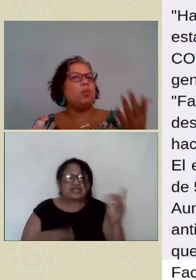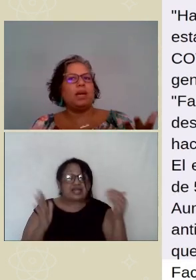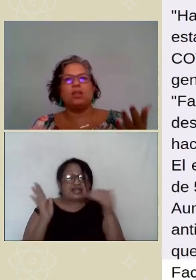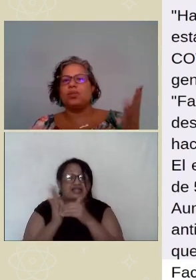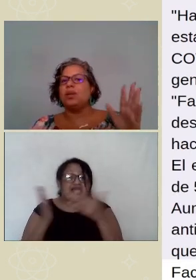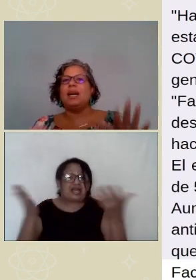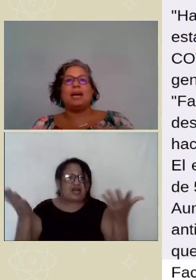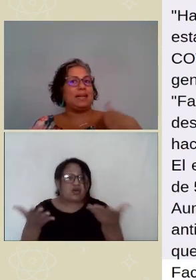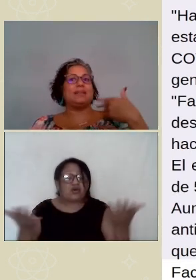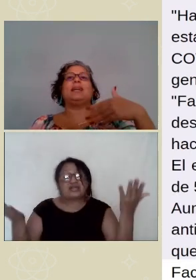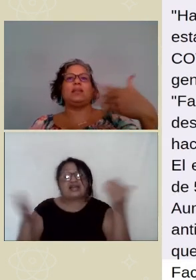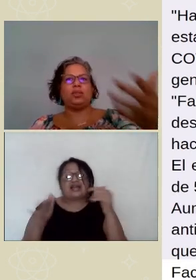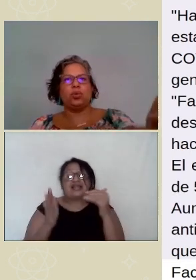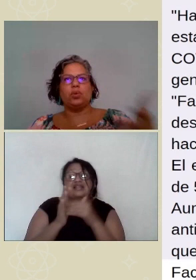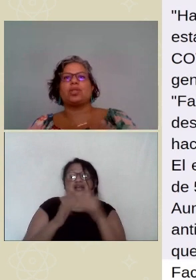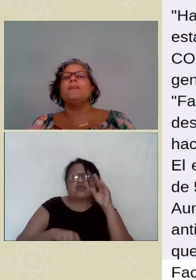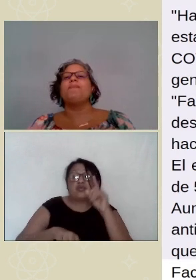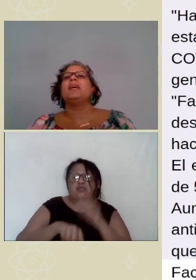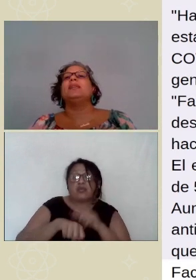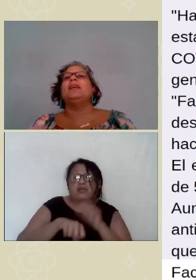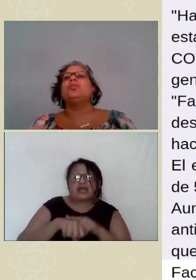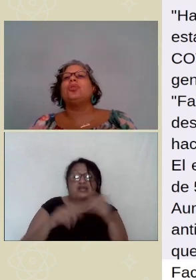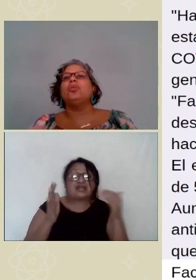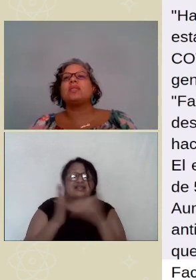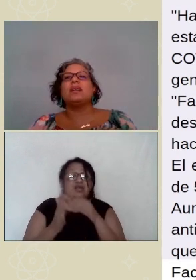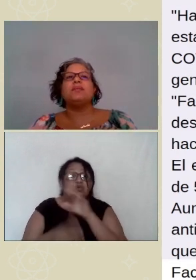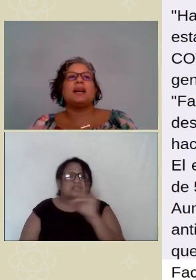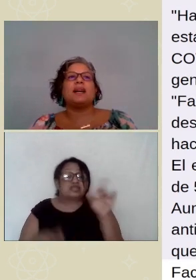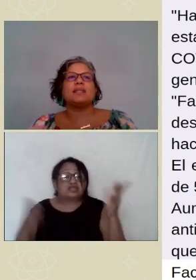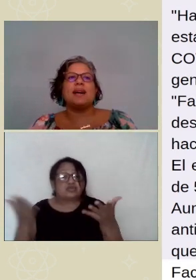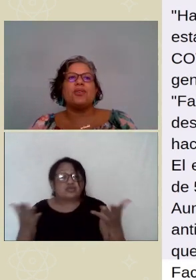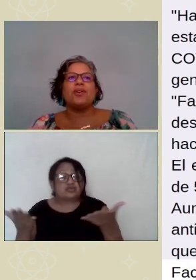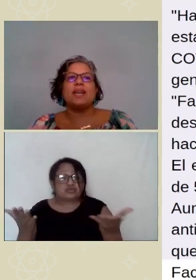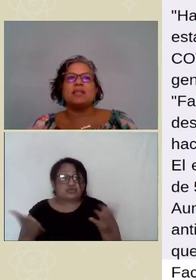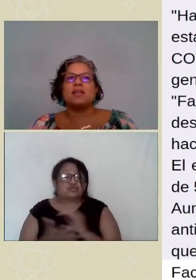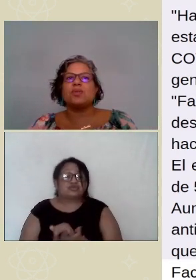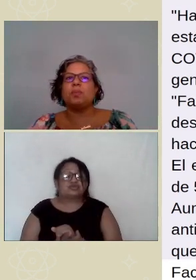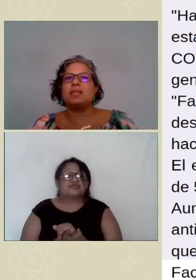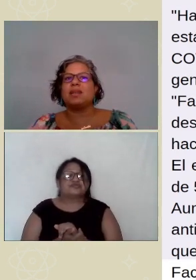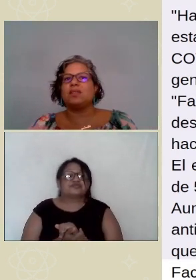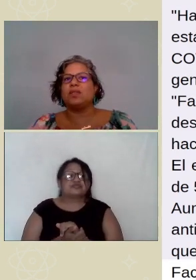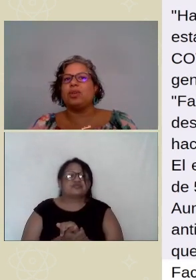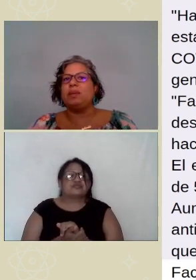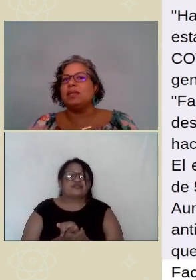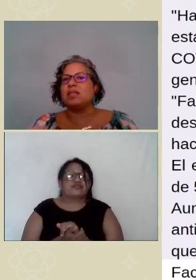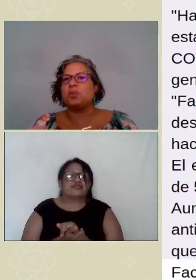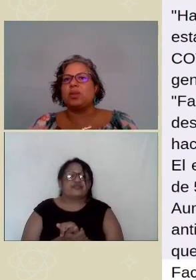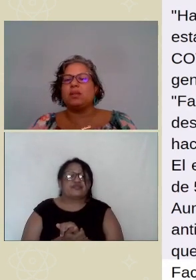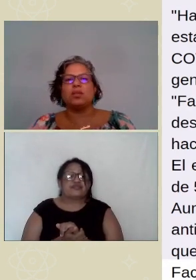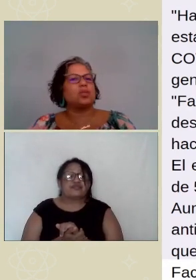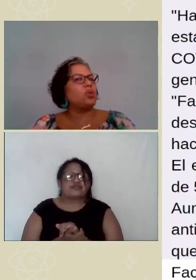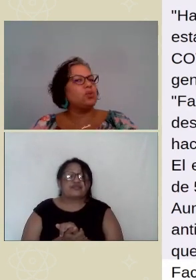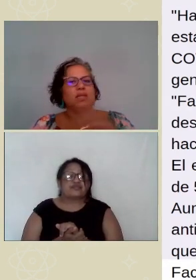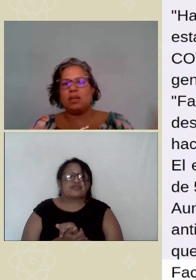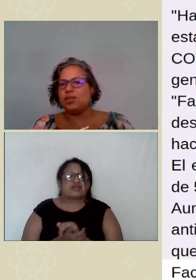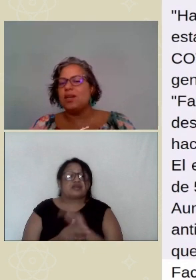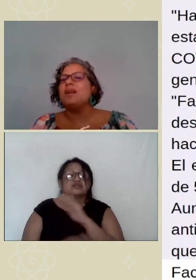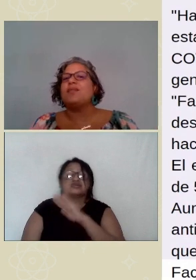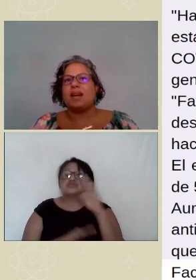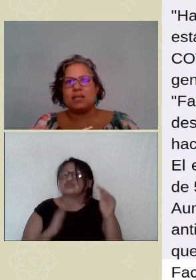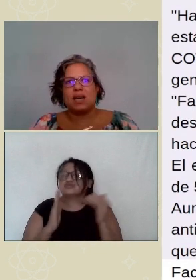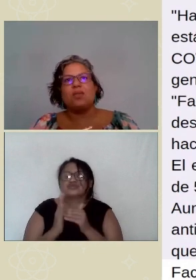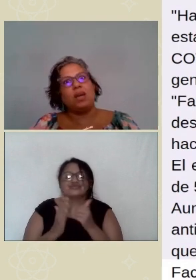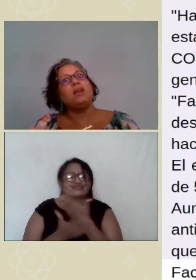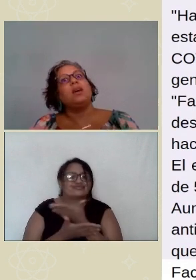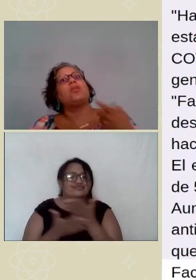até o momento até a data de hoje né todos han fracassado en hacer cumplir satisfactoriamente estas políticas todos eles